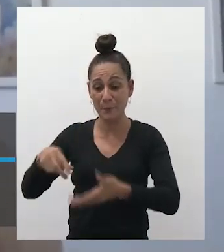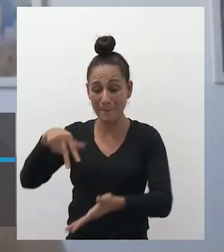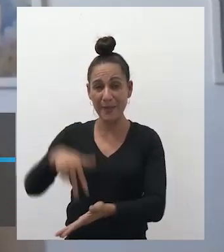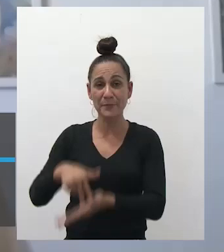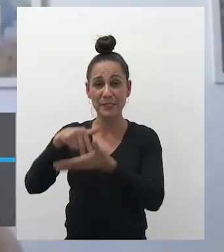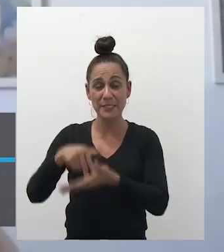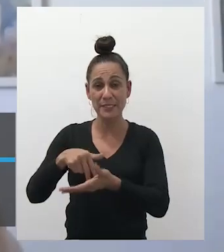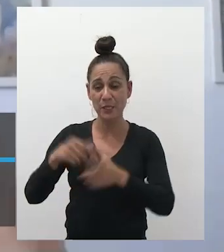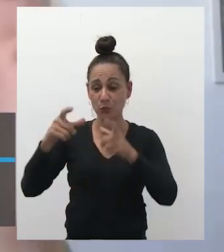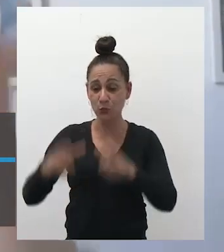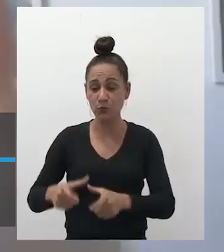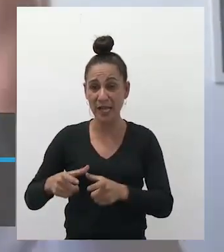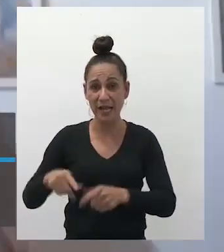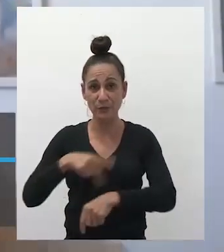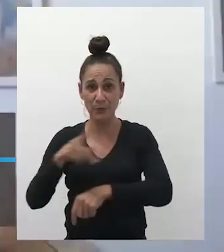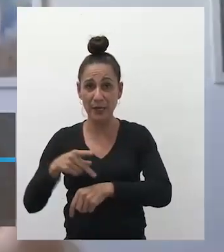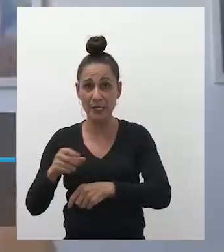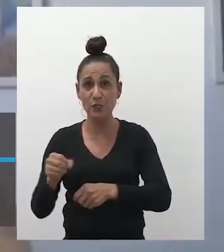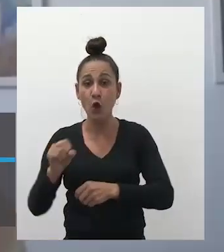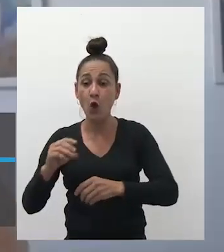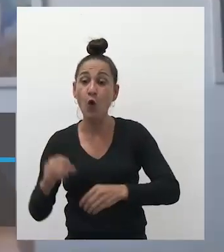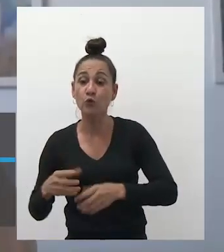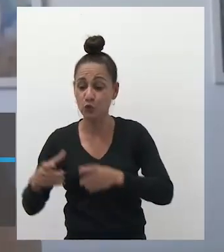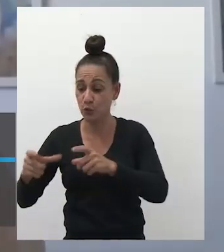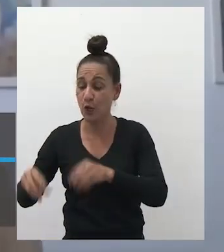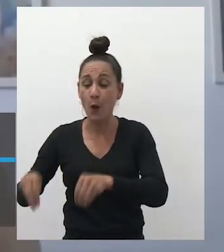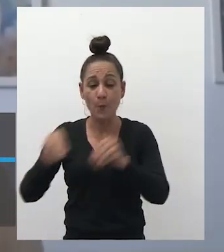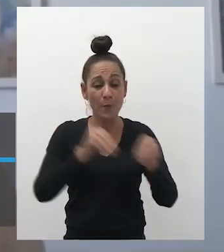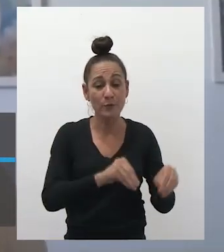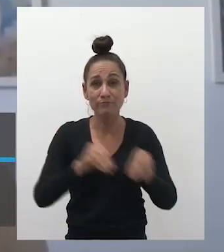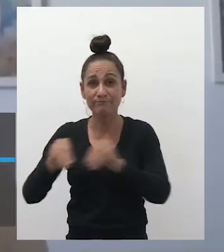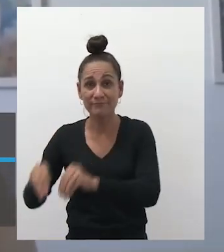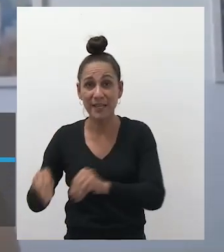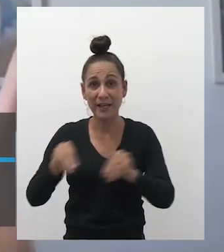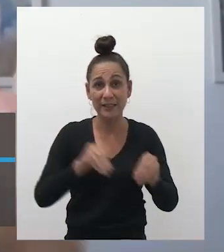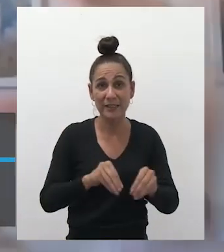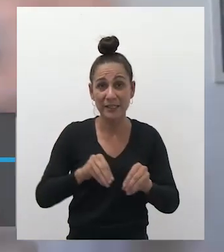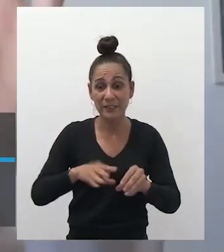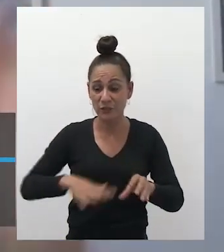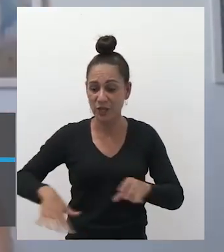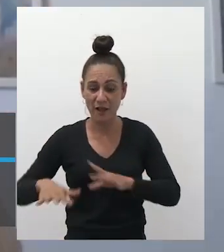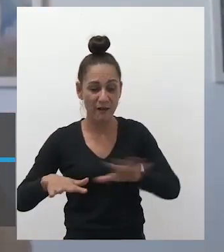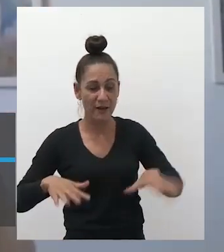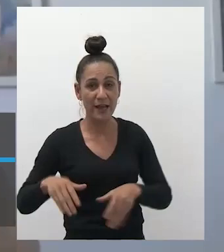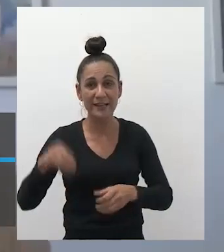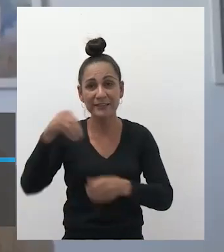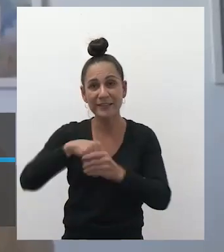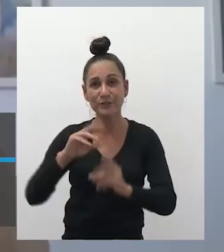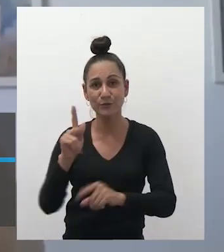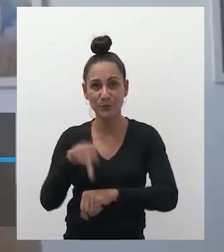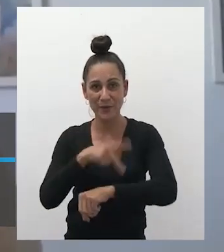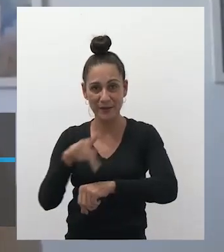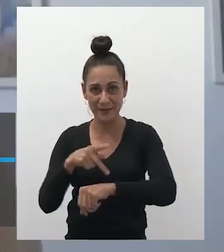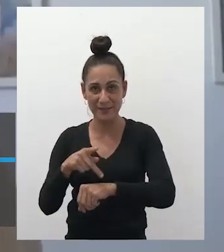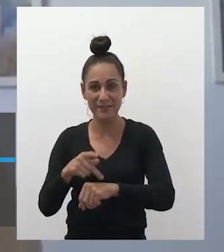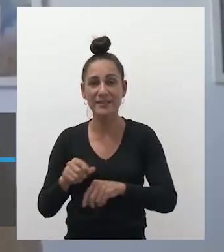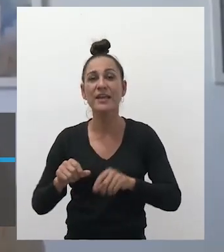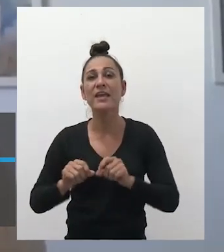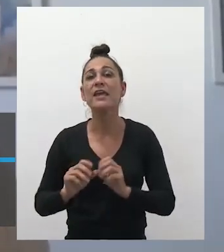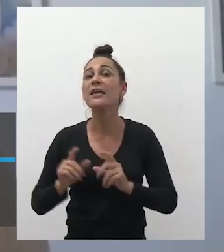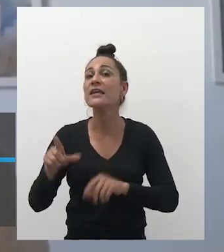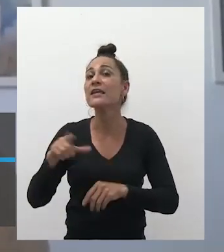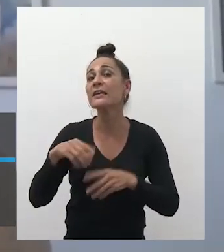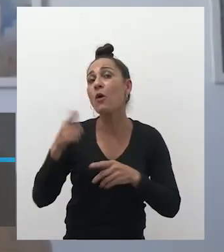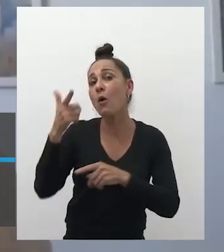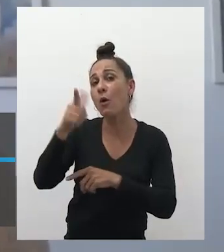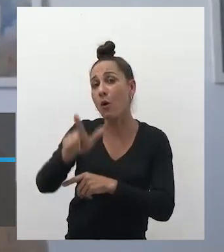em um local do país, de mudar, né, de circular dentro do território de um país. Então, esse é um ponto. Mas o outro ponto é